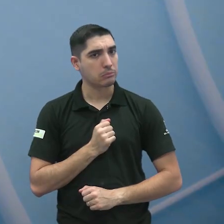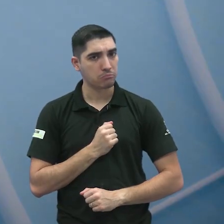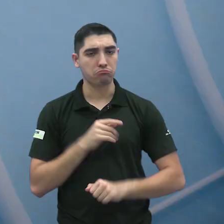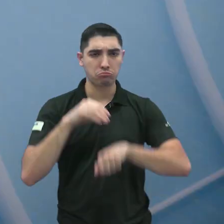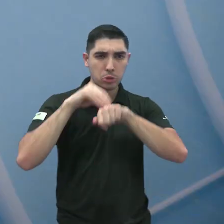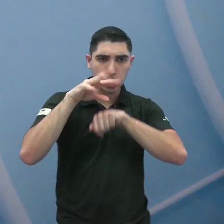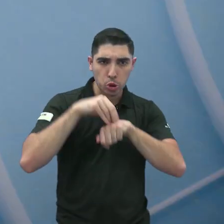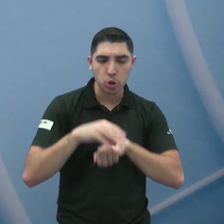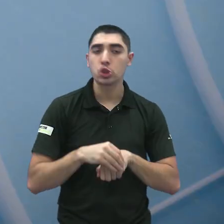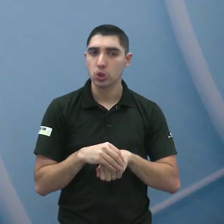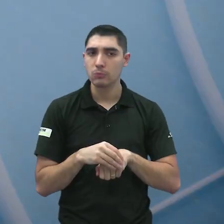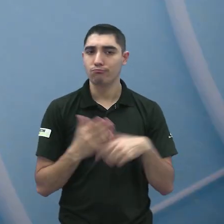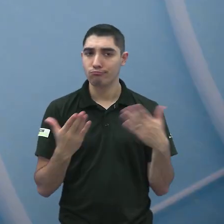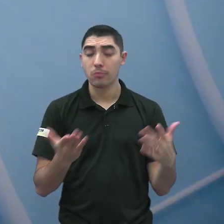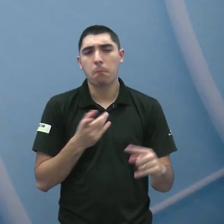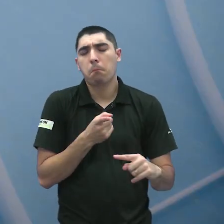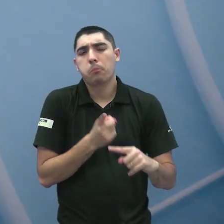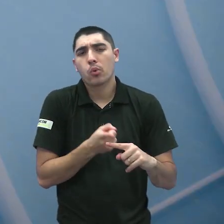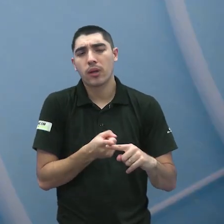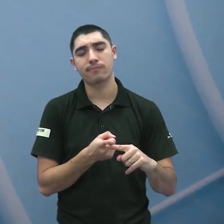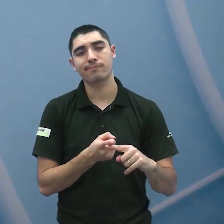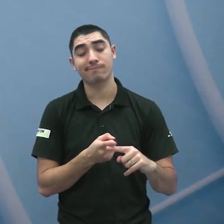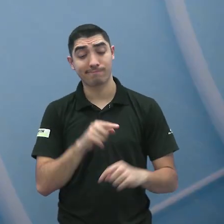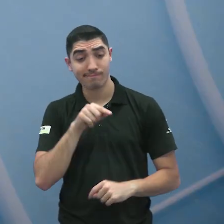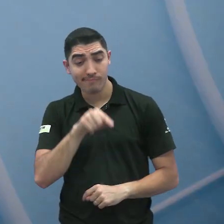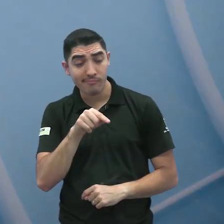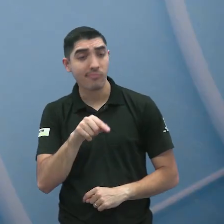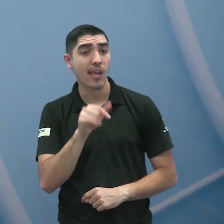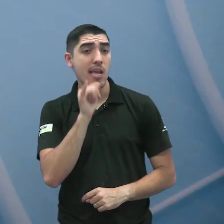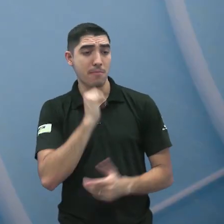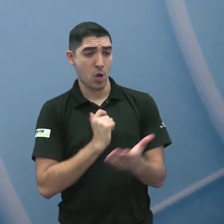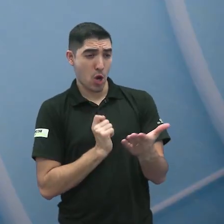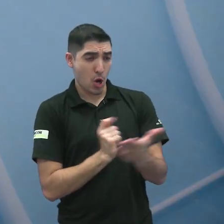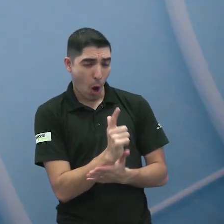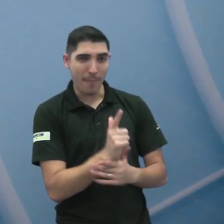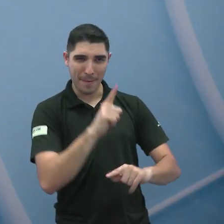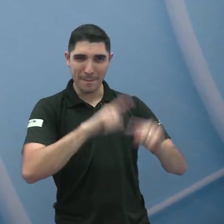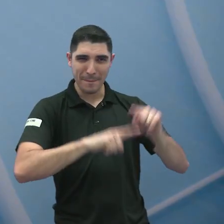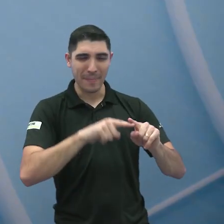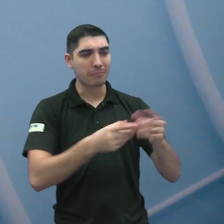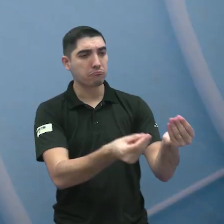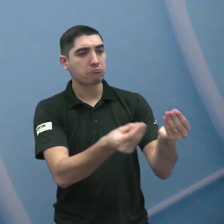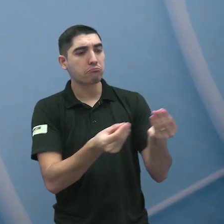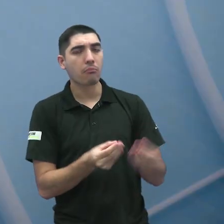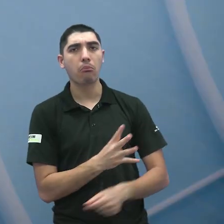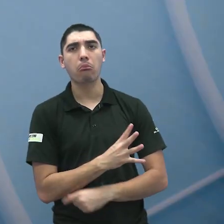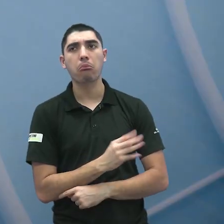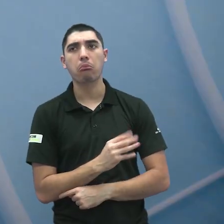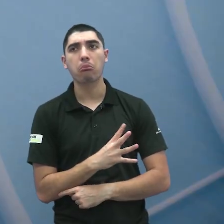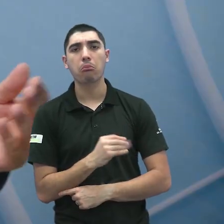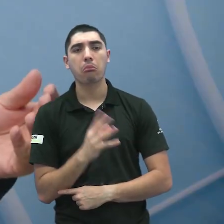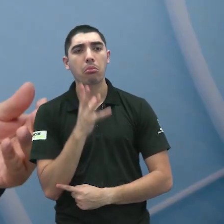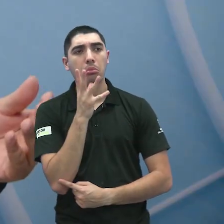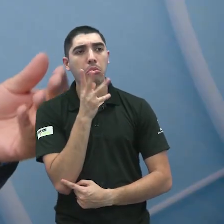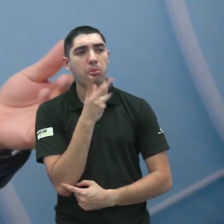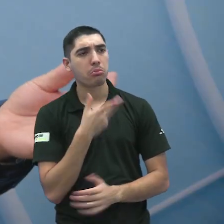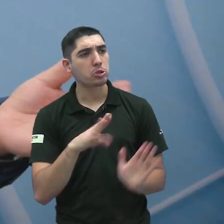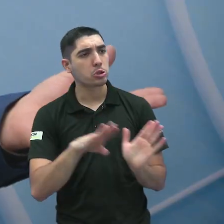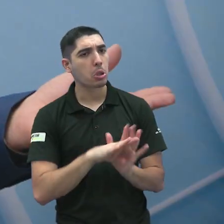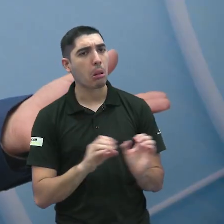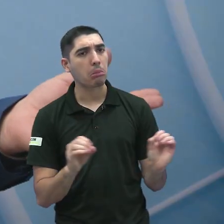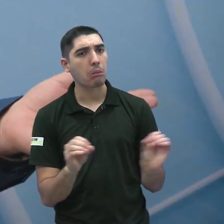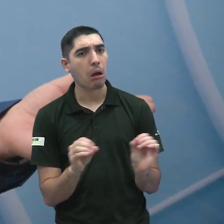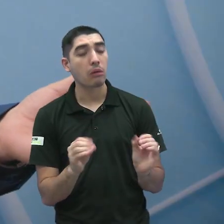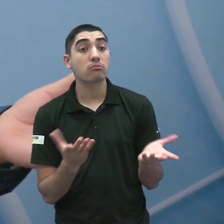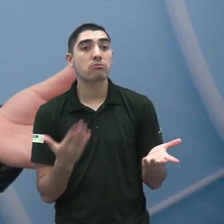assunto que a Bianca trouxe para a gente, porque muitas vezes a gente pede produto, não chega, né? E aí? Como